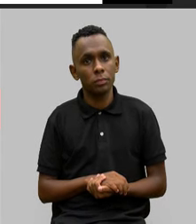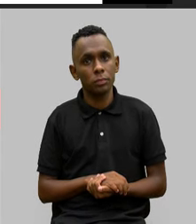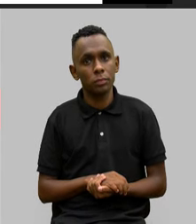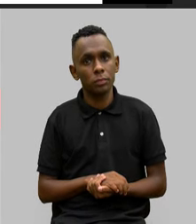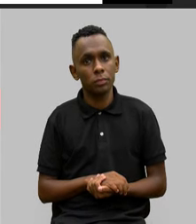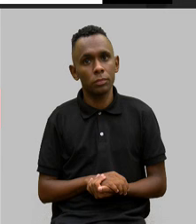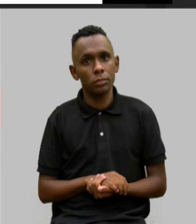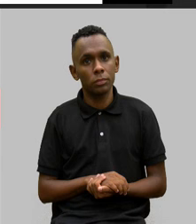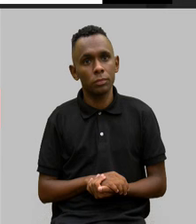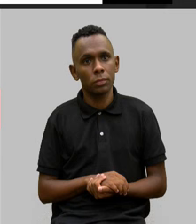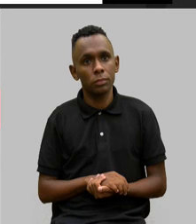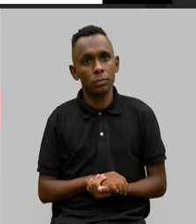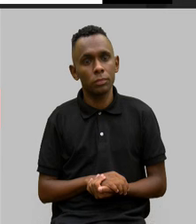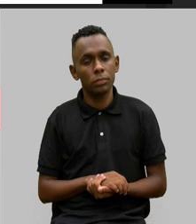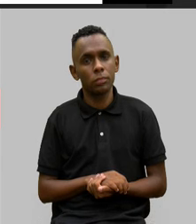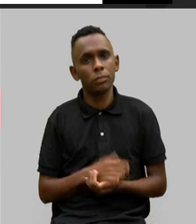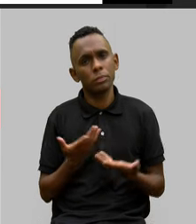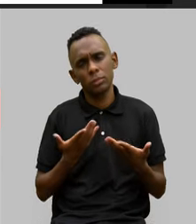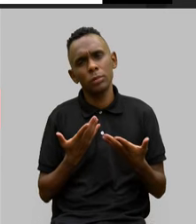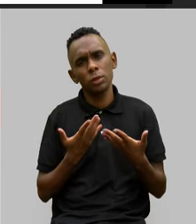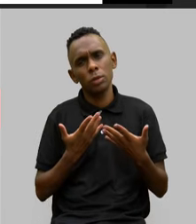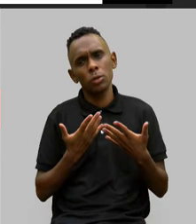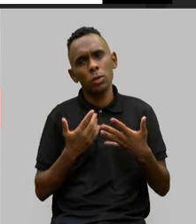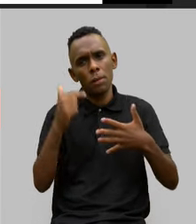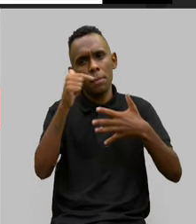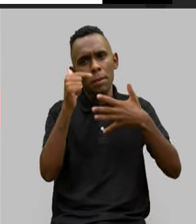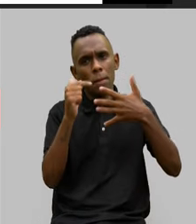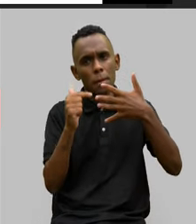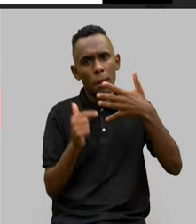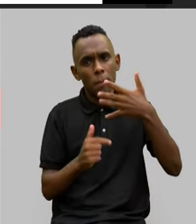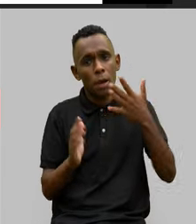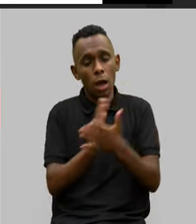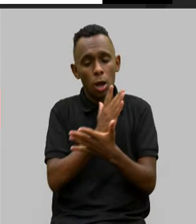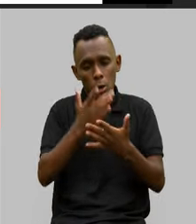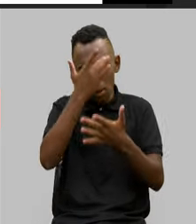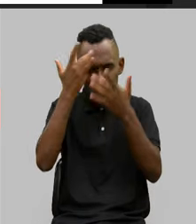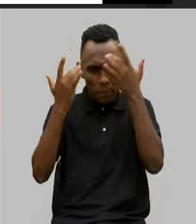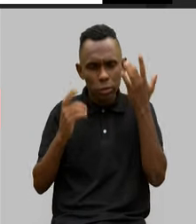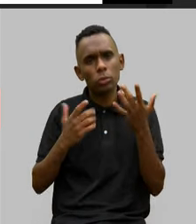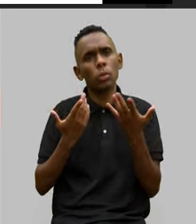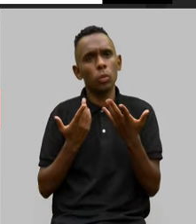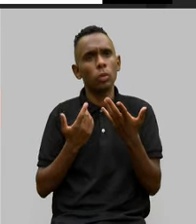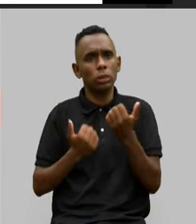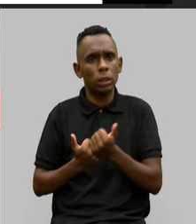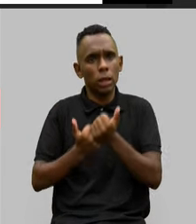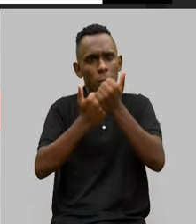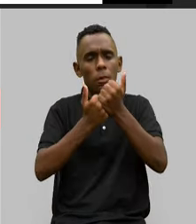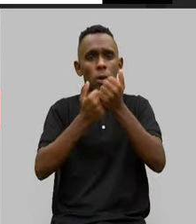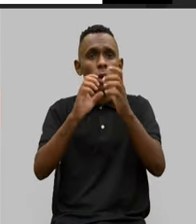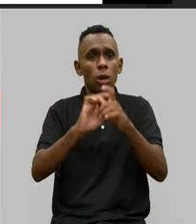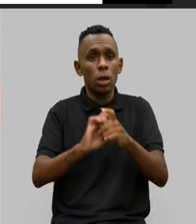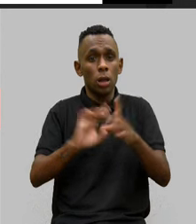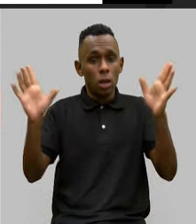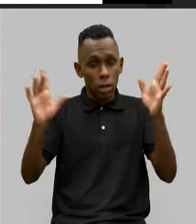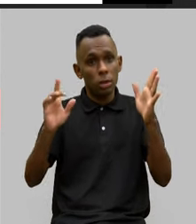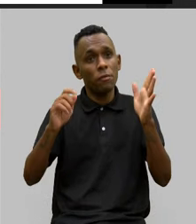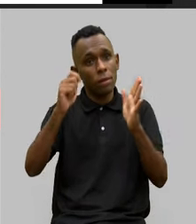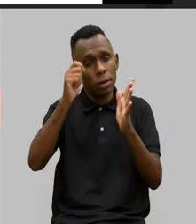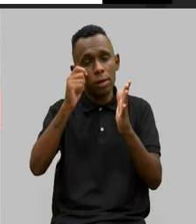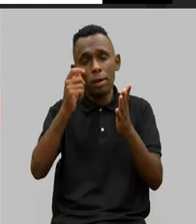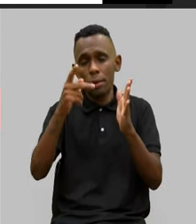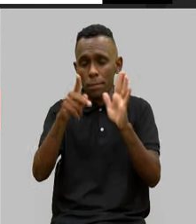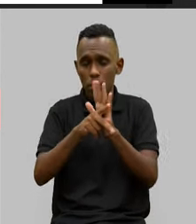discriminação aqui eu cito aqui eh alguns economistas conservadores que apoiam a legalização da maconha nos Estados